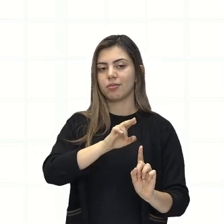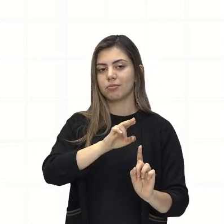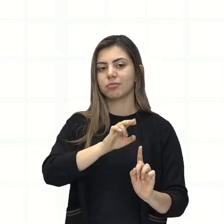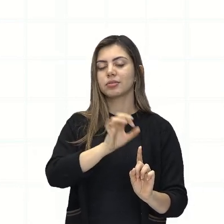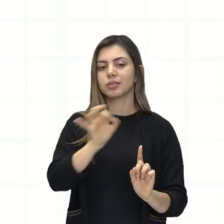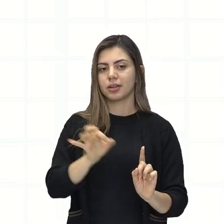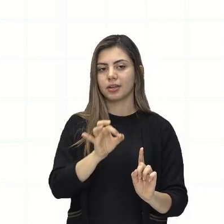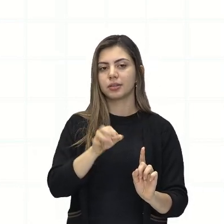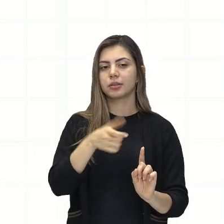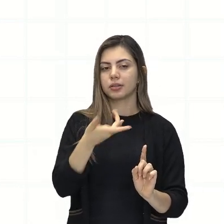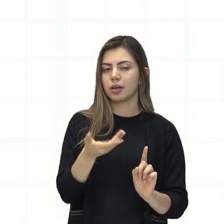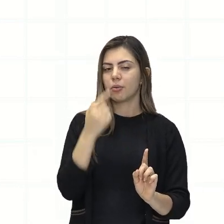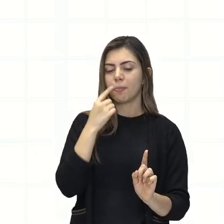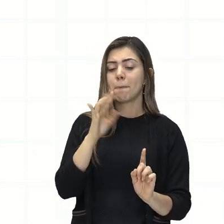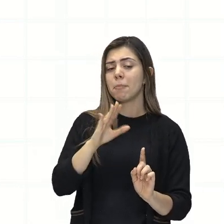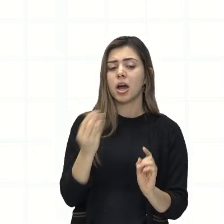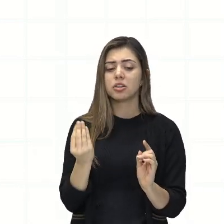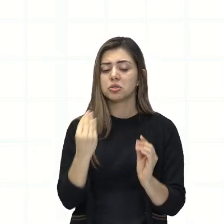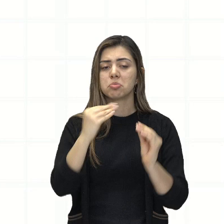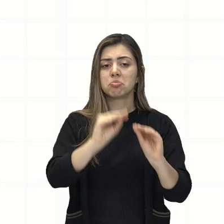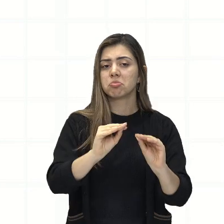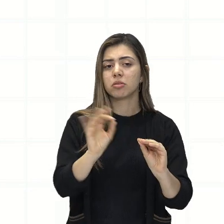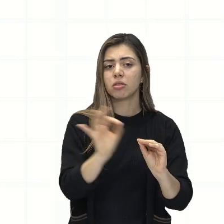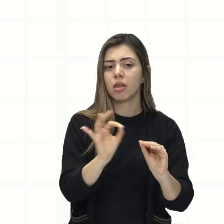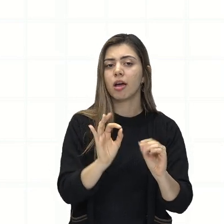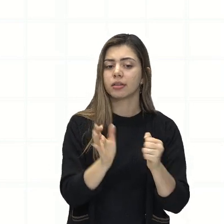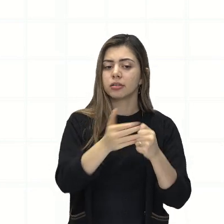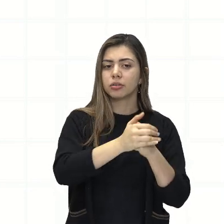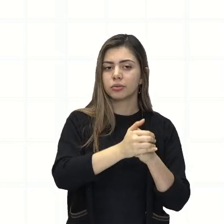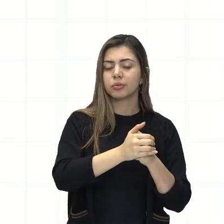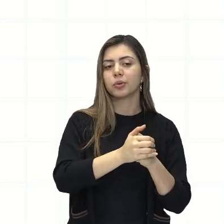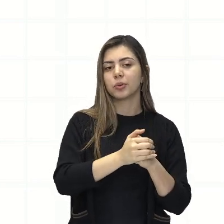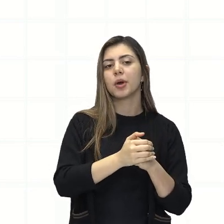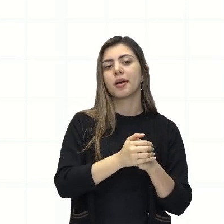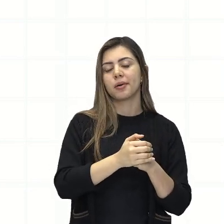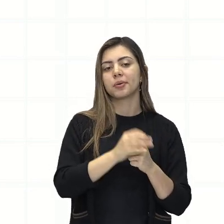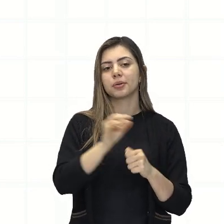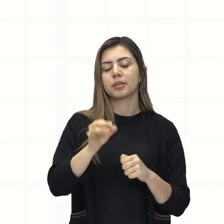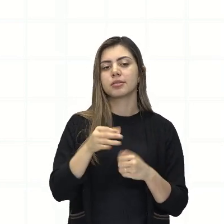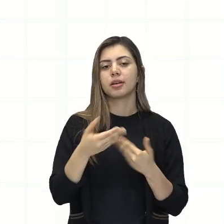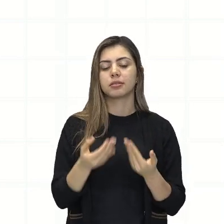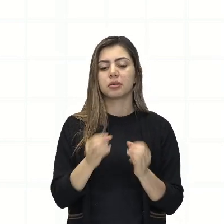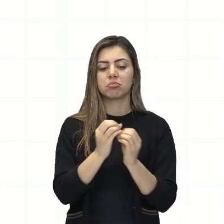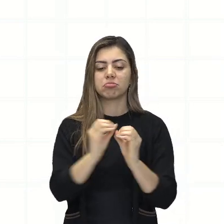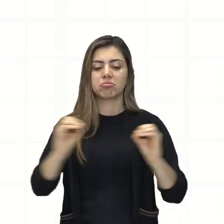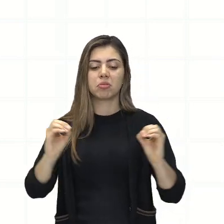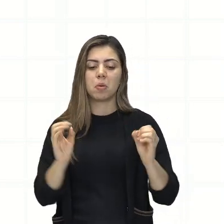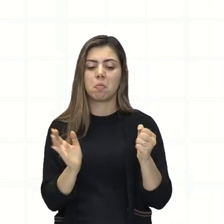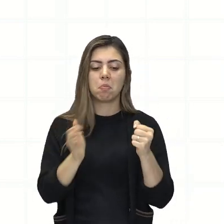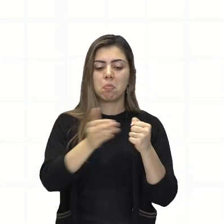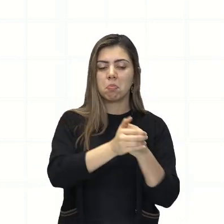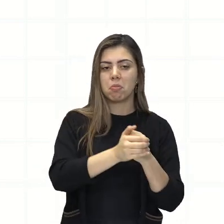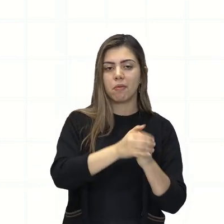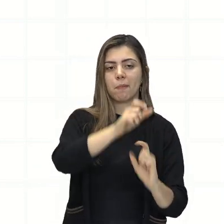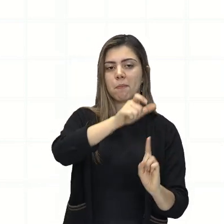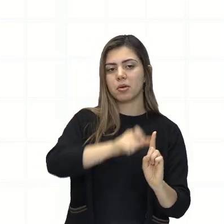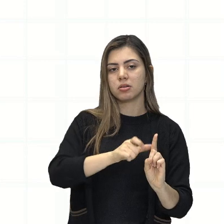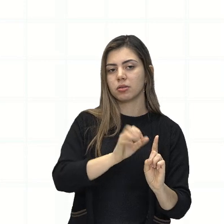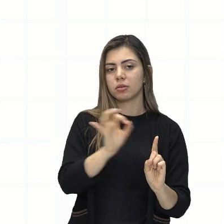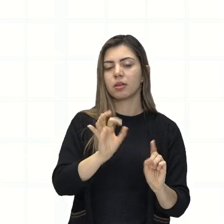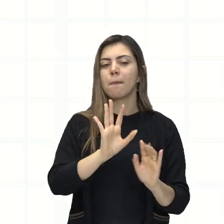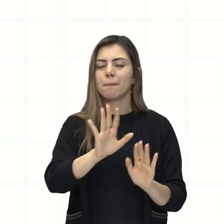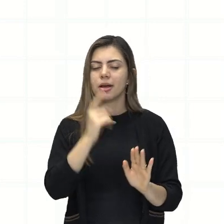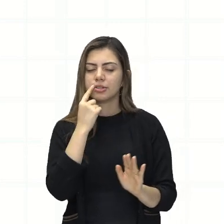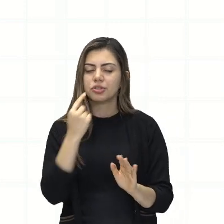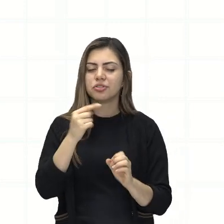no caso, como ele não aparece explicitamente, ele é um sujeito oculto, ou, né, enfim, o verbo nos